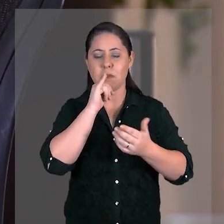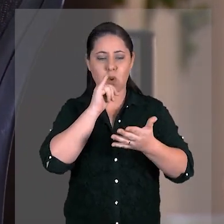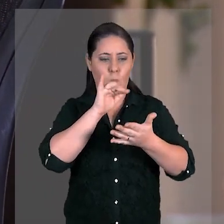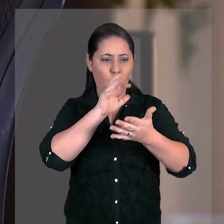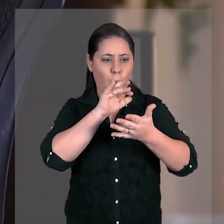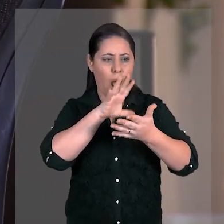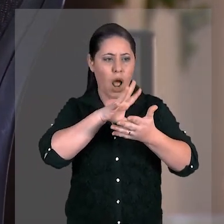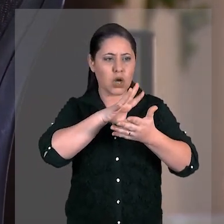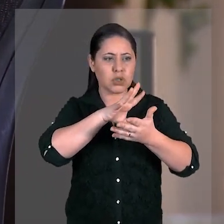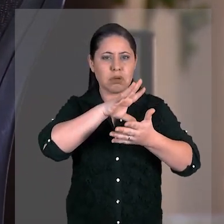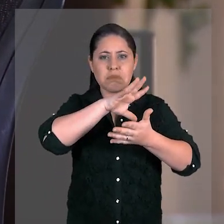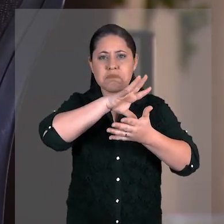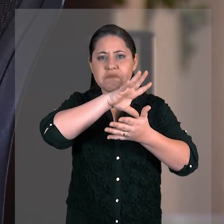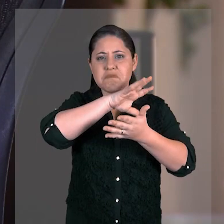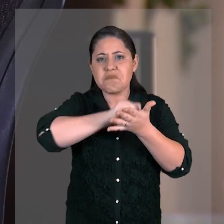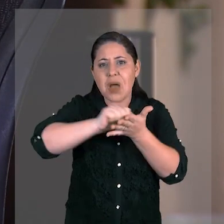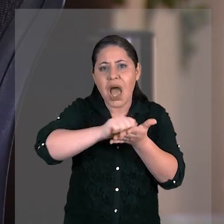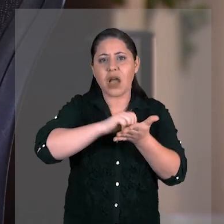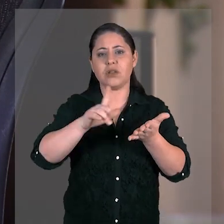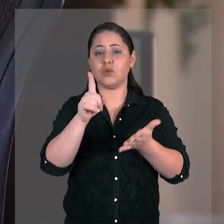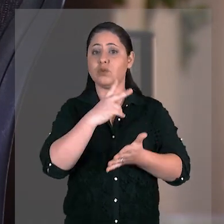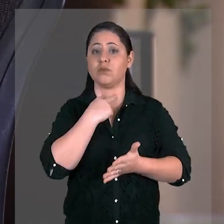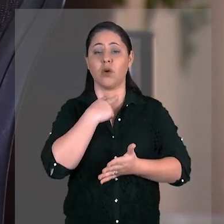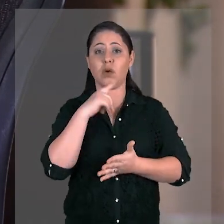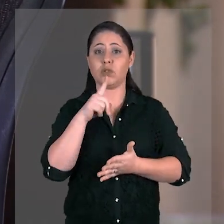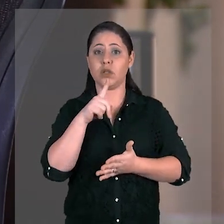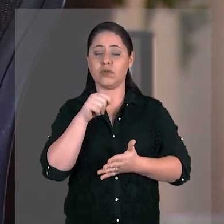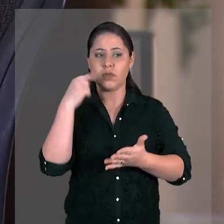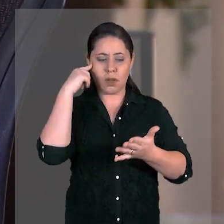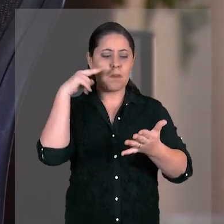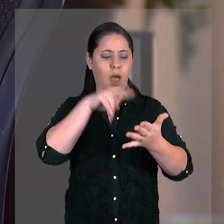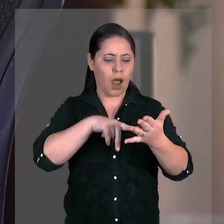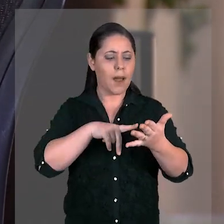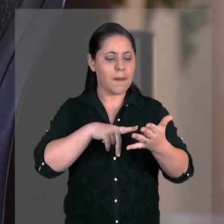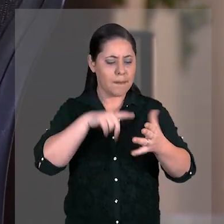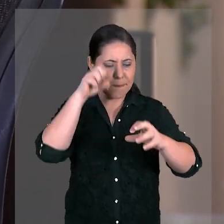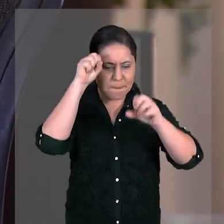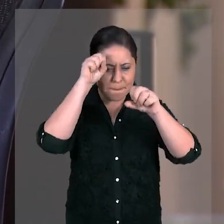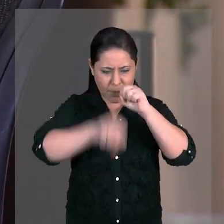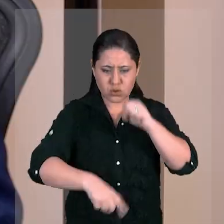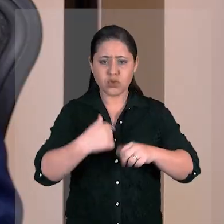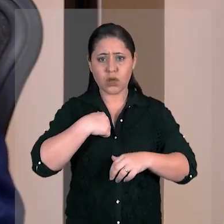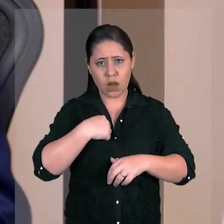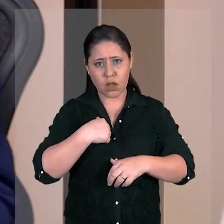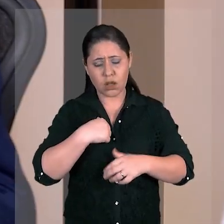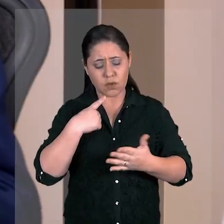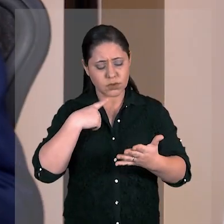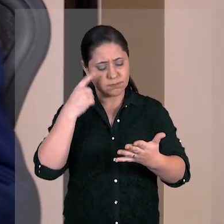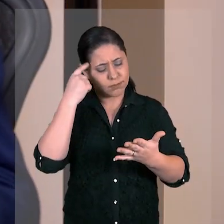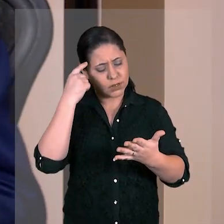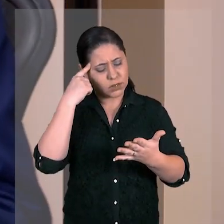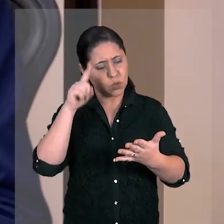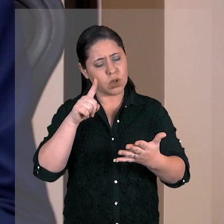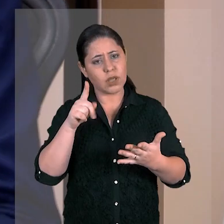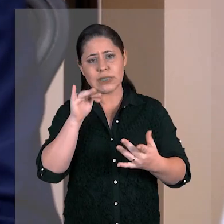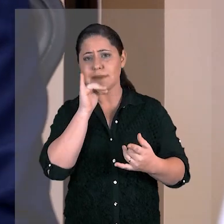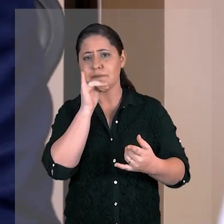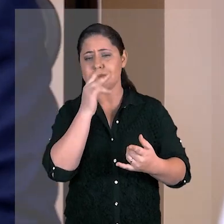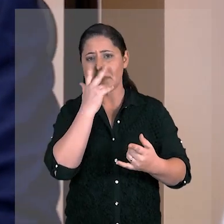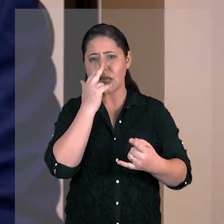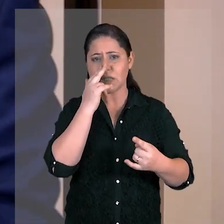apagar o que você acha que está te prejudicando. Aquilo que você acha que